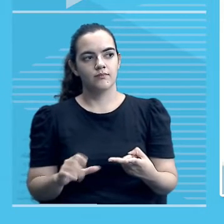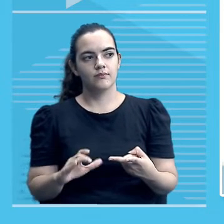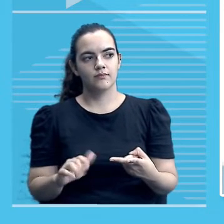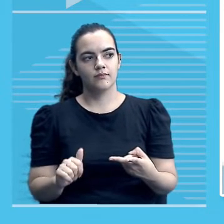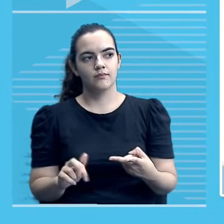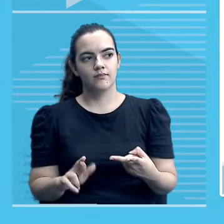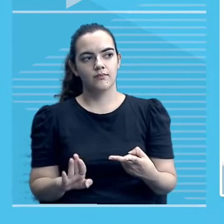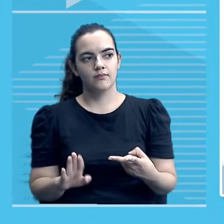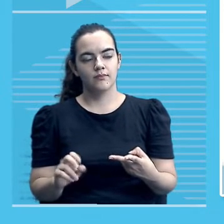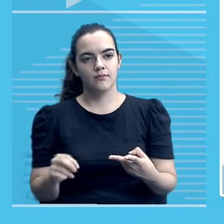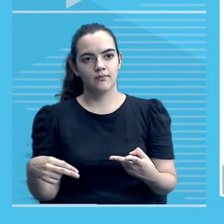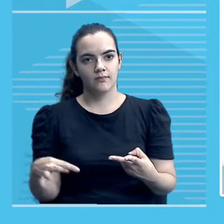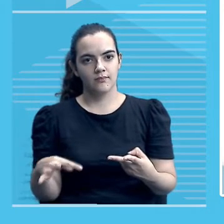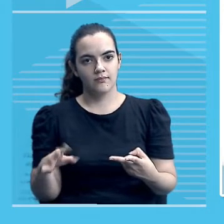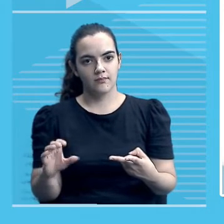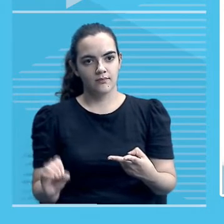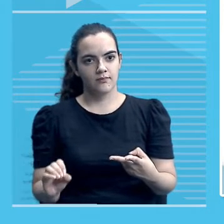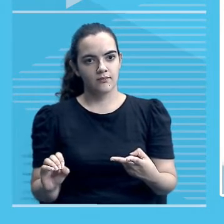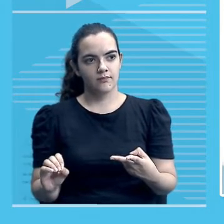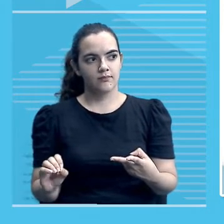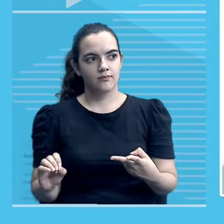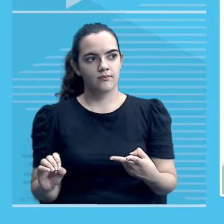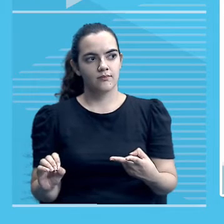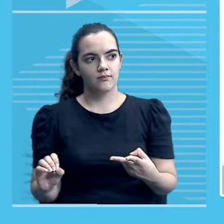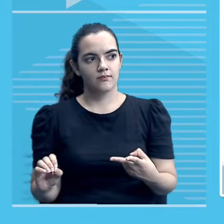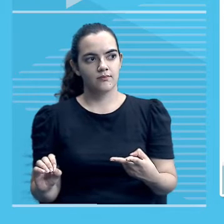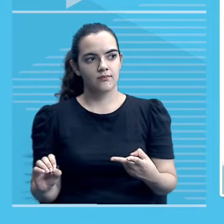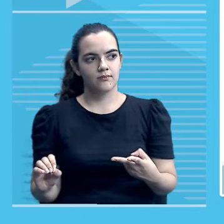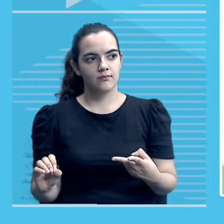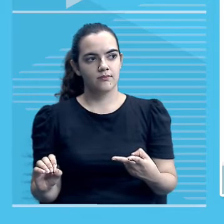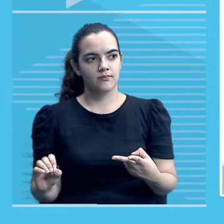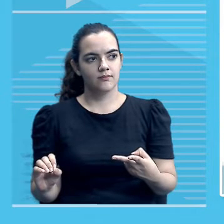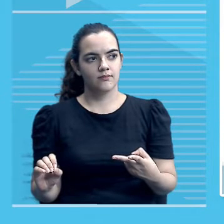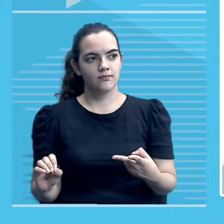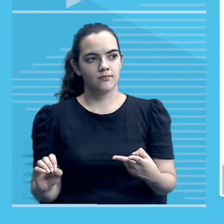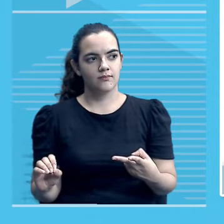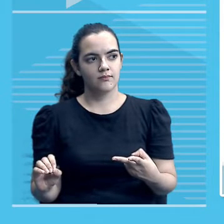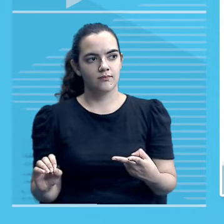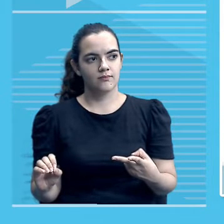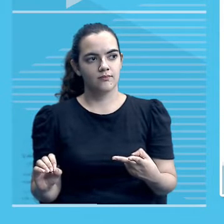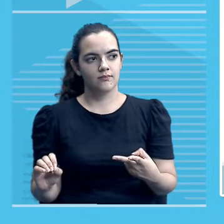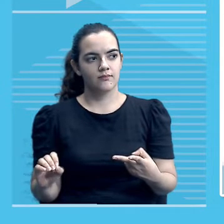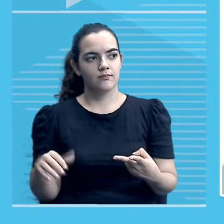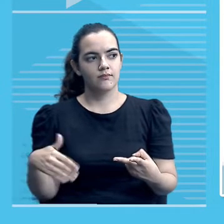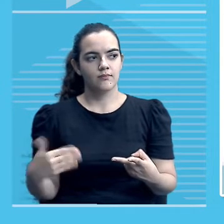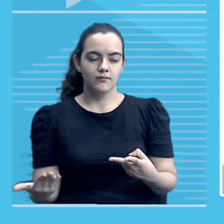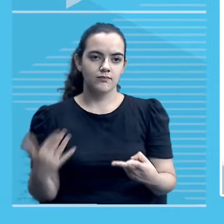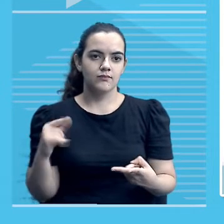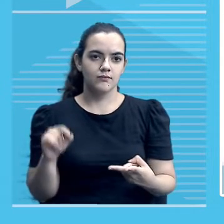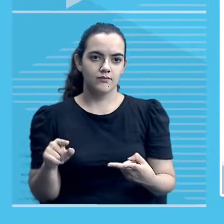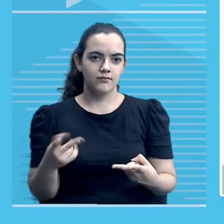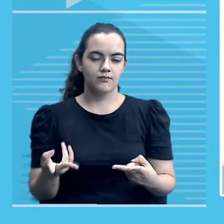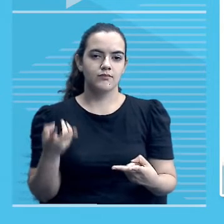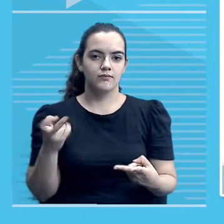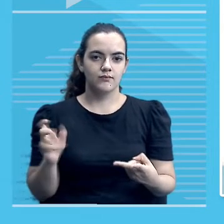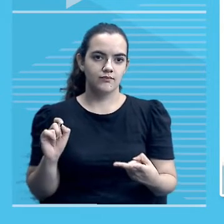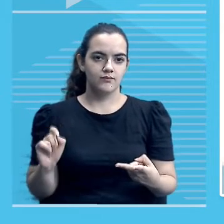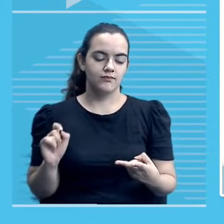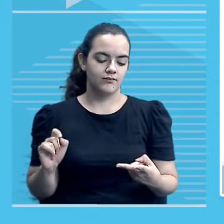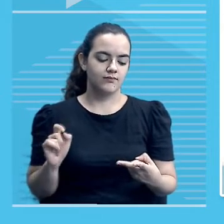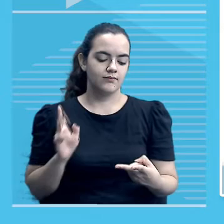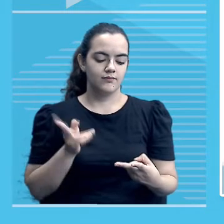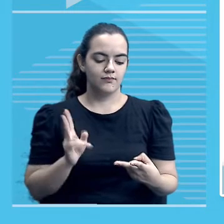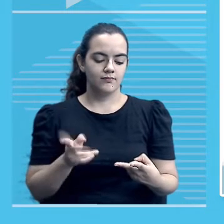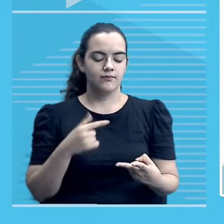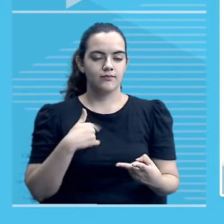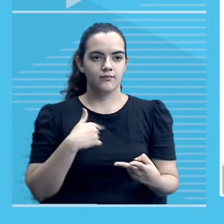2, porque é o ferro 2+, aí, né? Ou ferroso. Já vamos explicar isso aí. Mas todo sal, você coloca o nome do ânion, seguido do